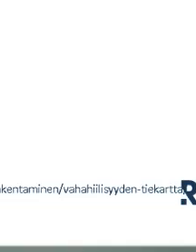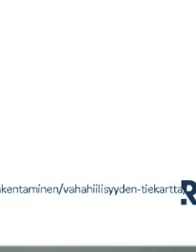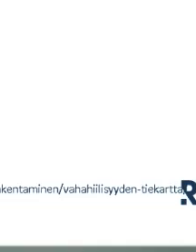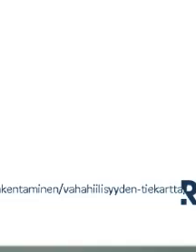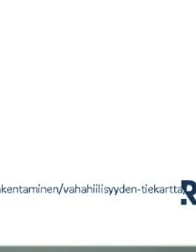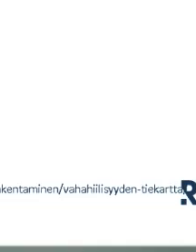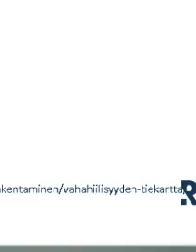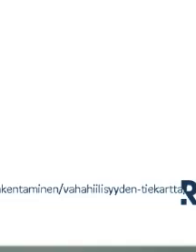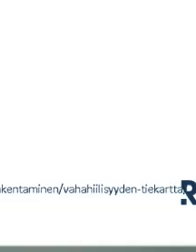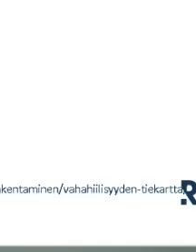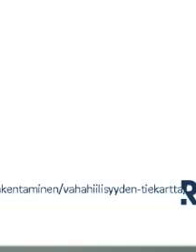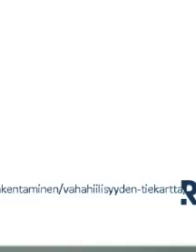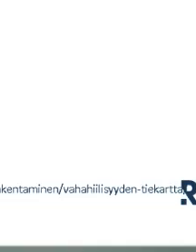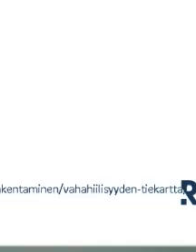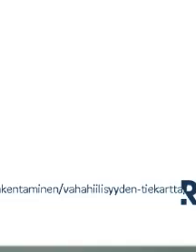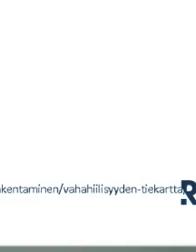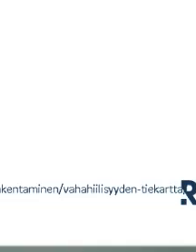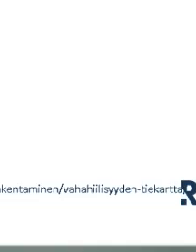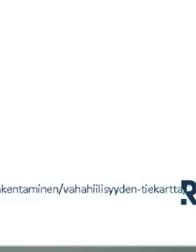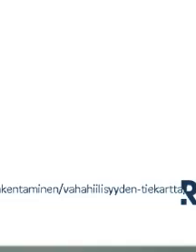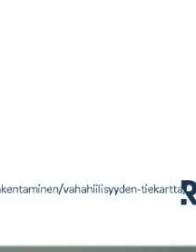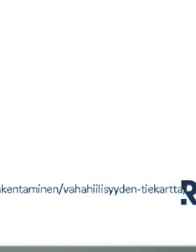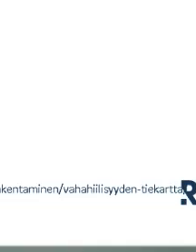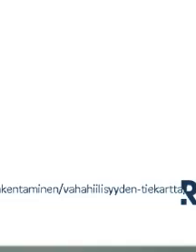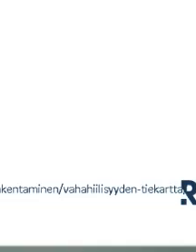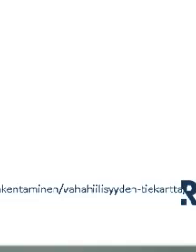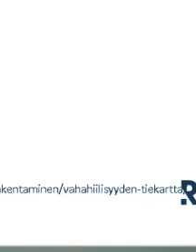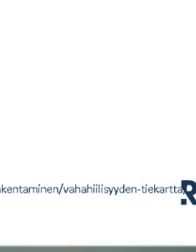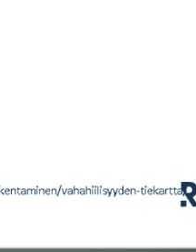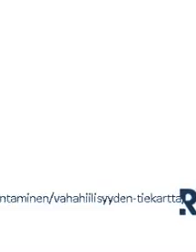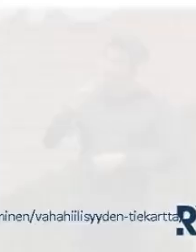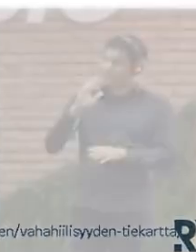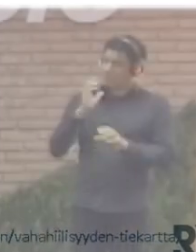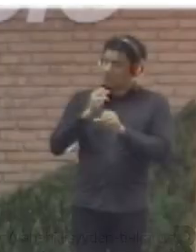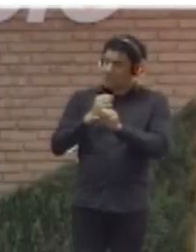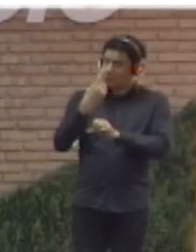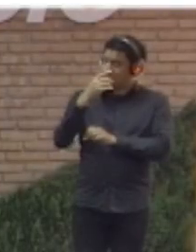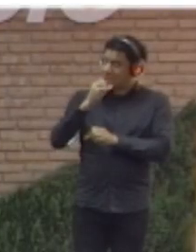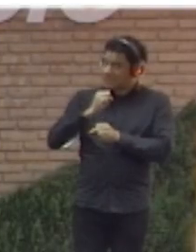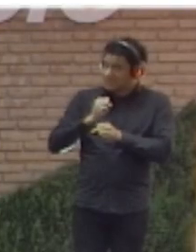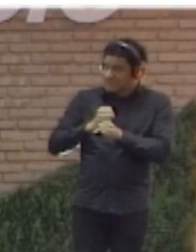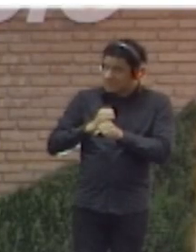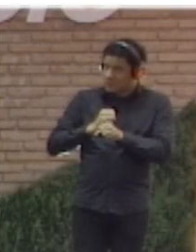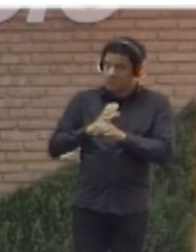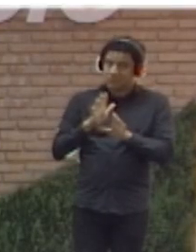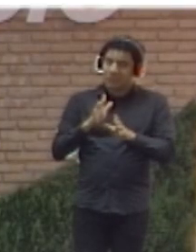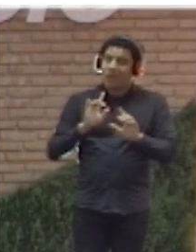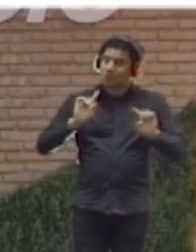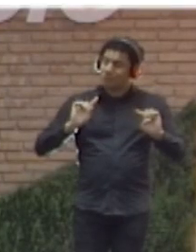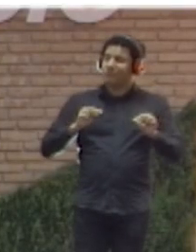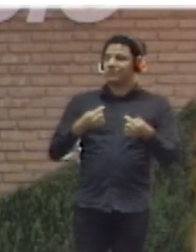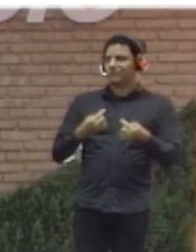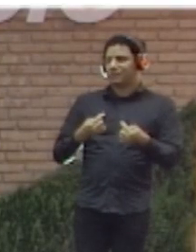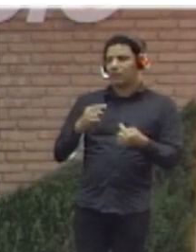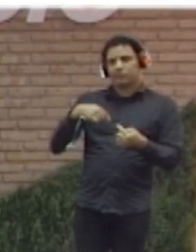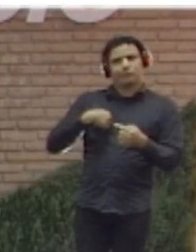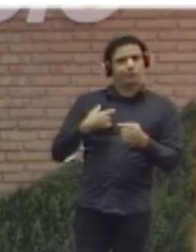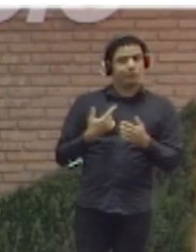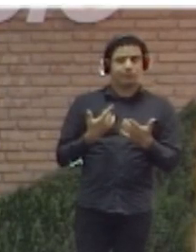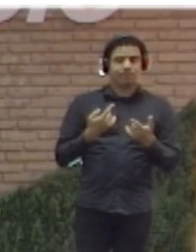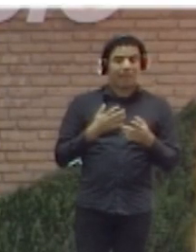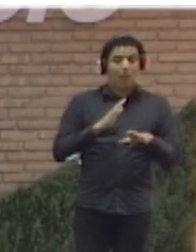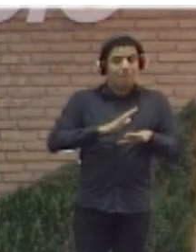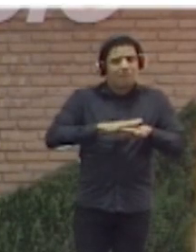até 2035, que são só 10 anos, um grande desafio. É o maior desafio desde esse desafio que nós enfrentamos depois da